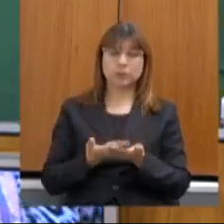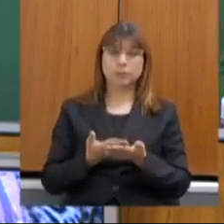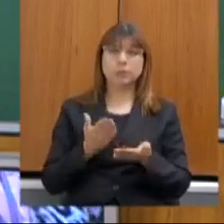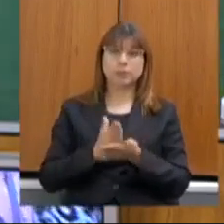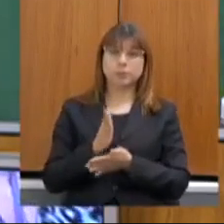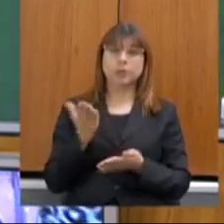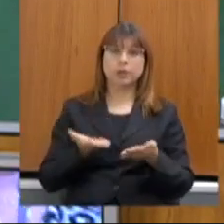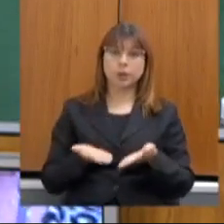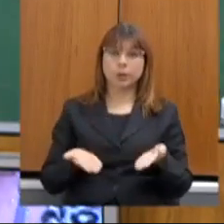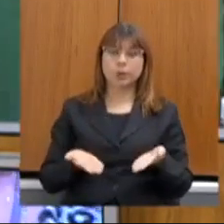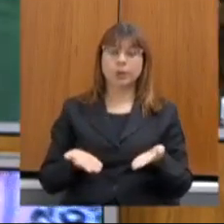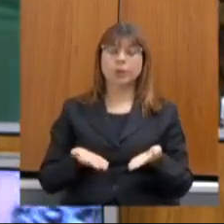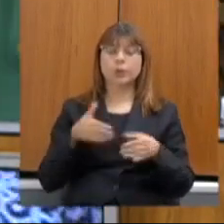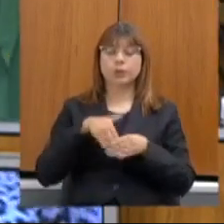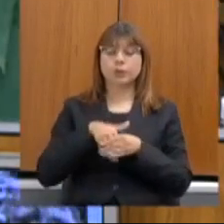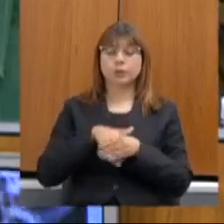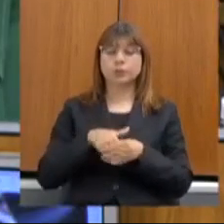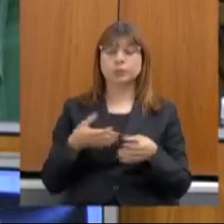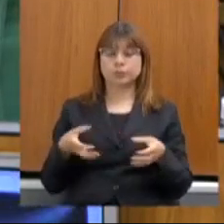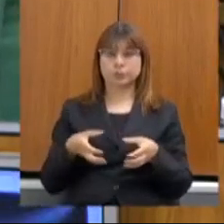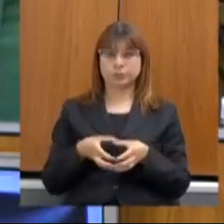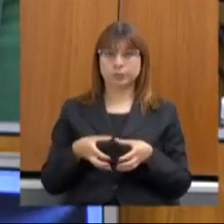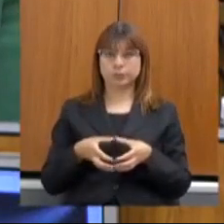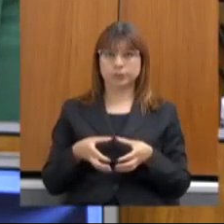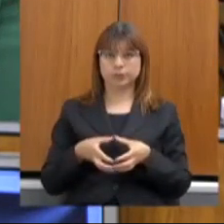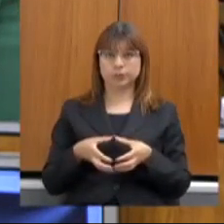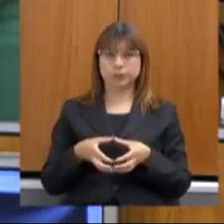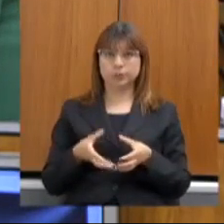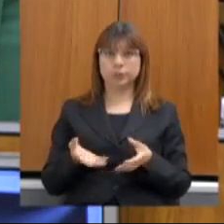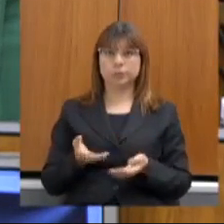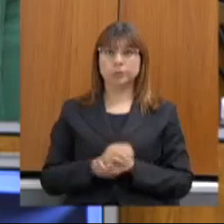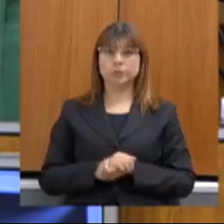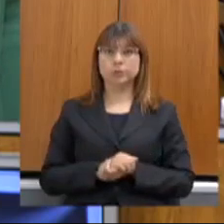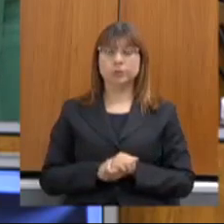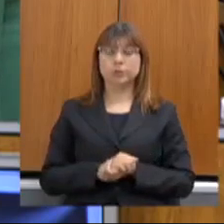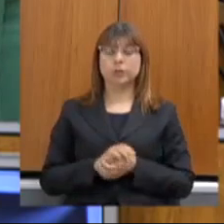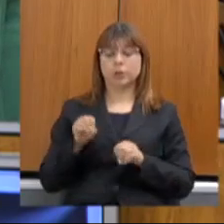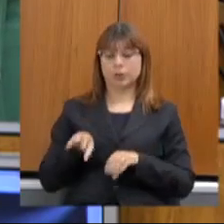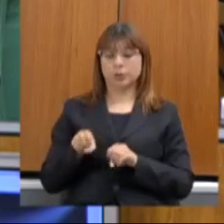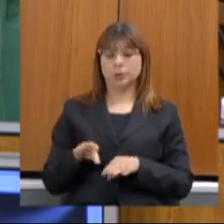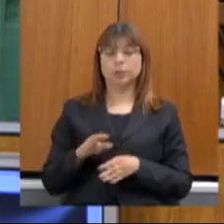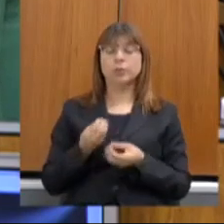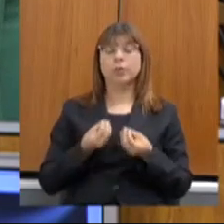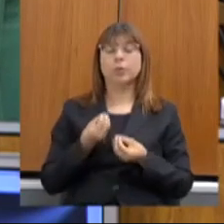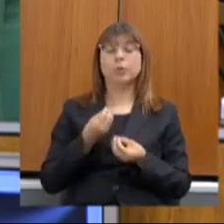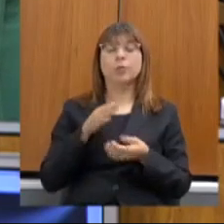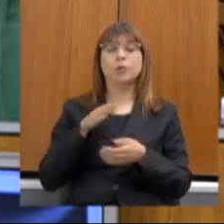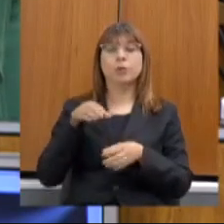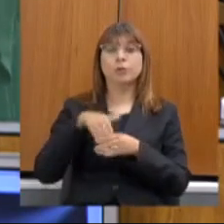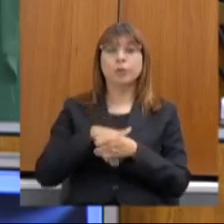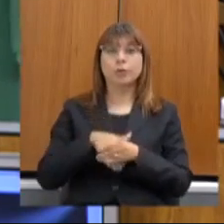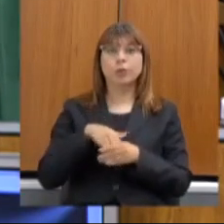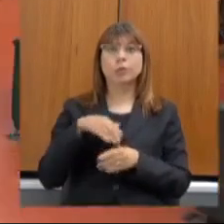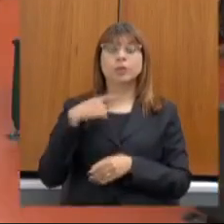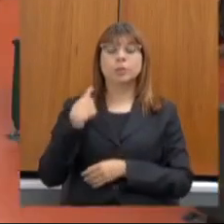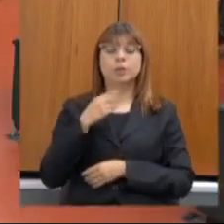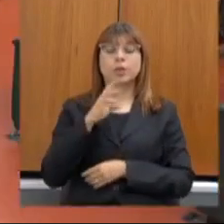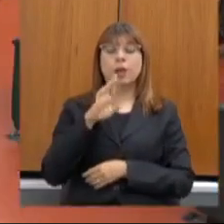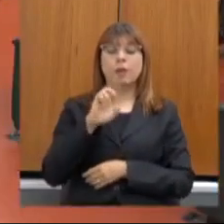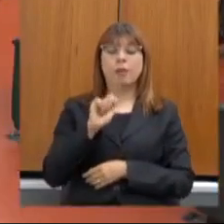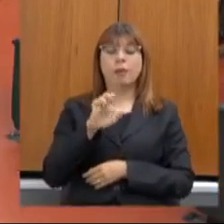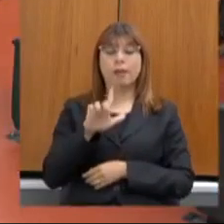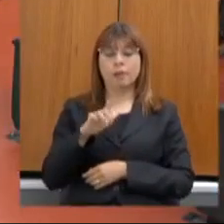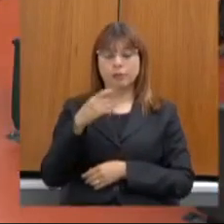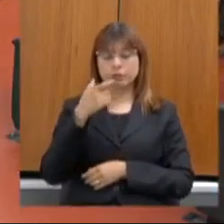aprovado vamos proceder a votação mesmo requerimento na comissão de educação como volta o deputado Rafael Martins